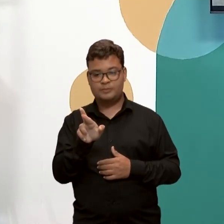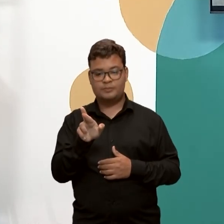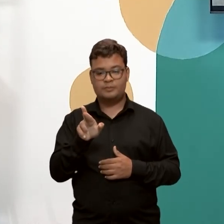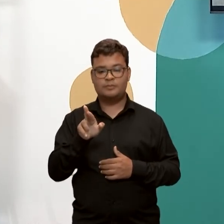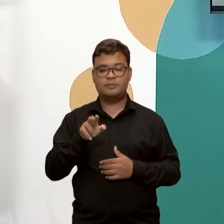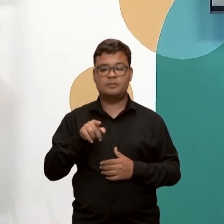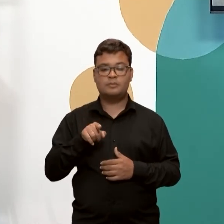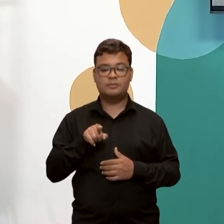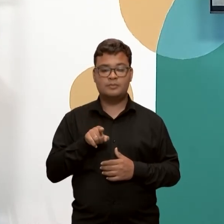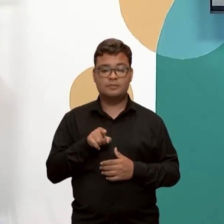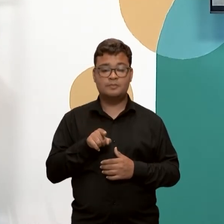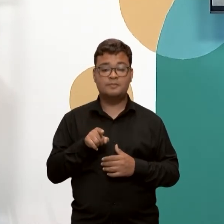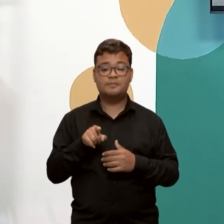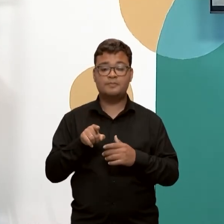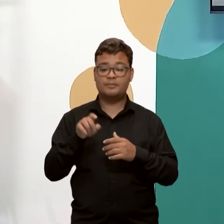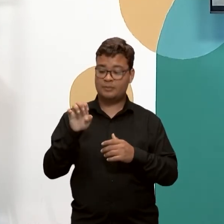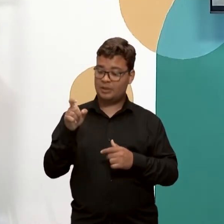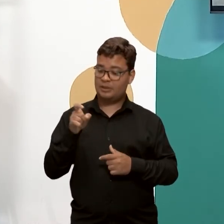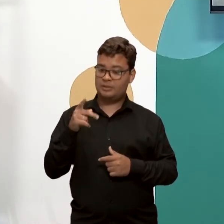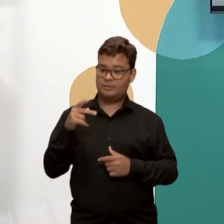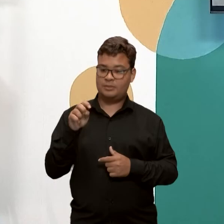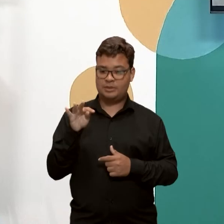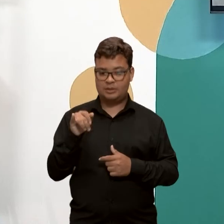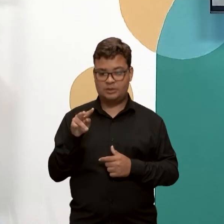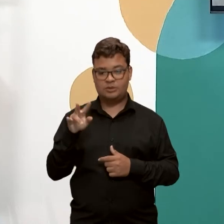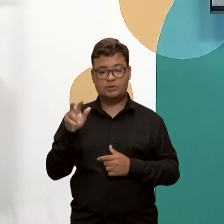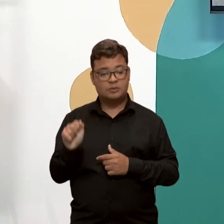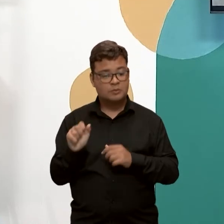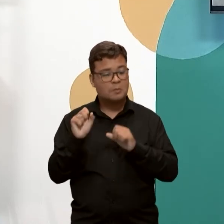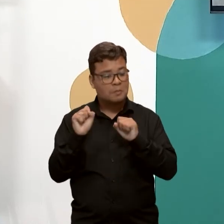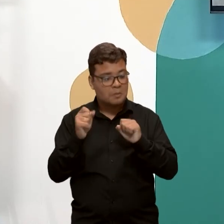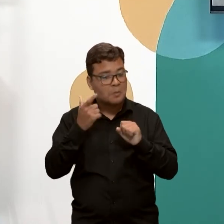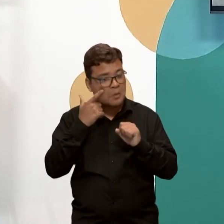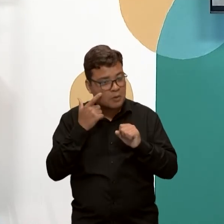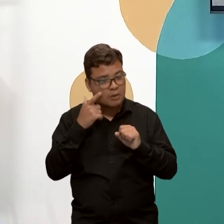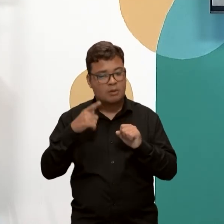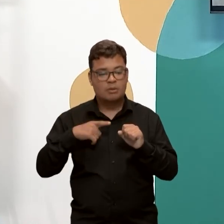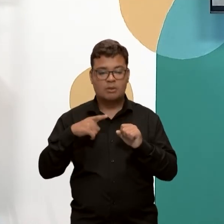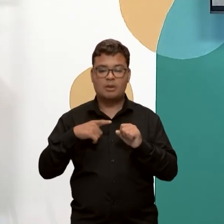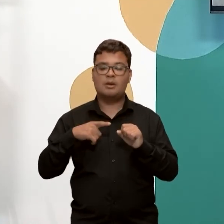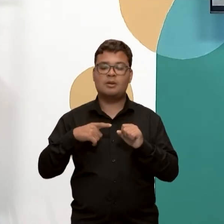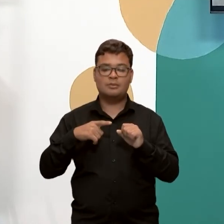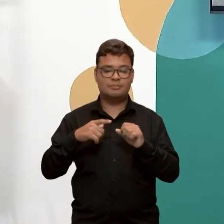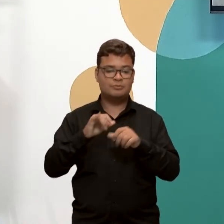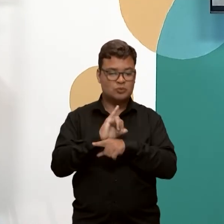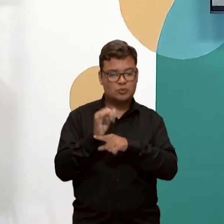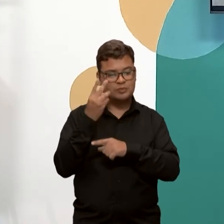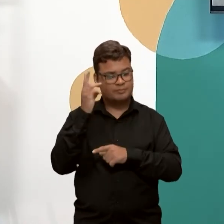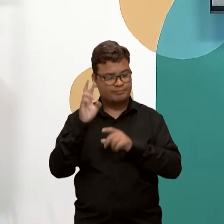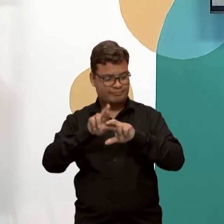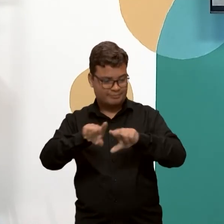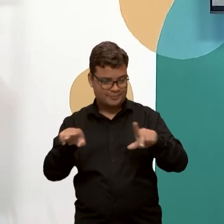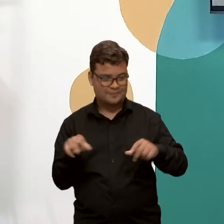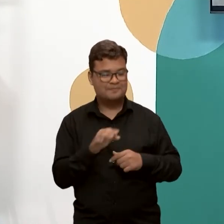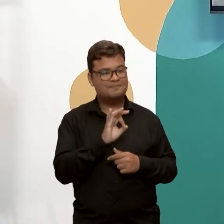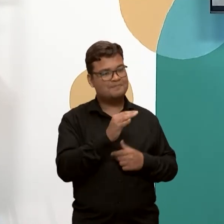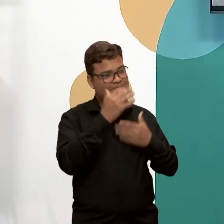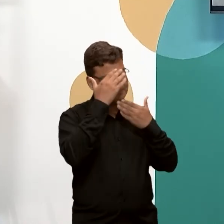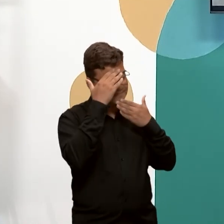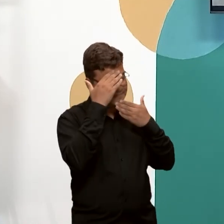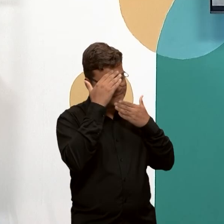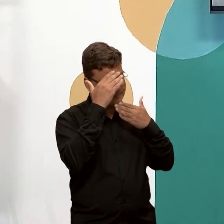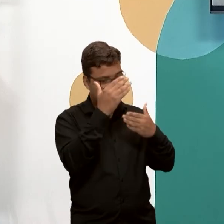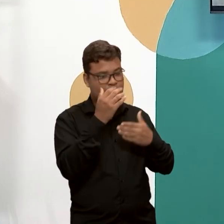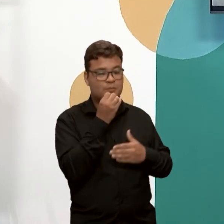único O, e depois Expectativa. Quem quiser dar uma olhada, tem em todas as plataformas. Tá certo. Saulo, muito obrigada,